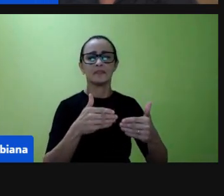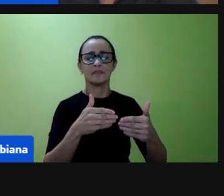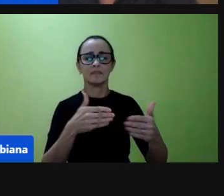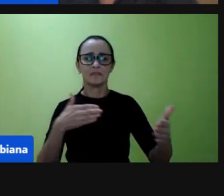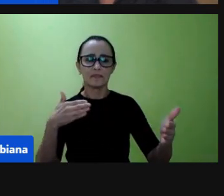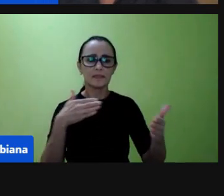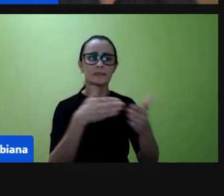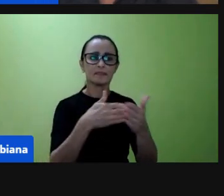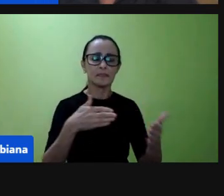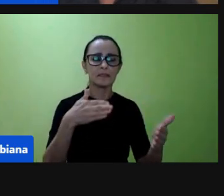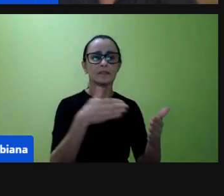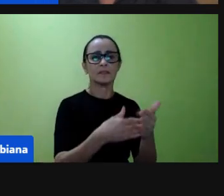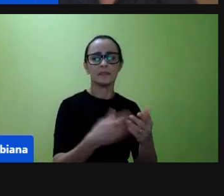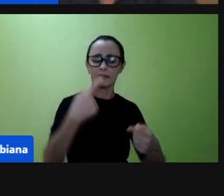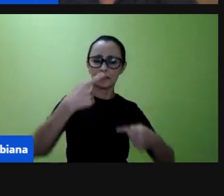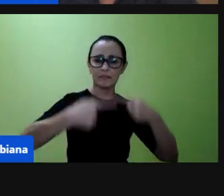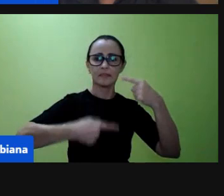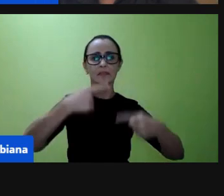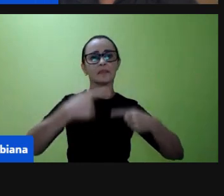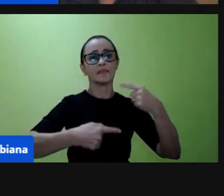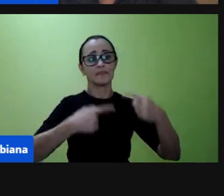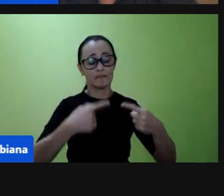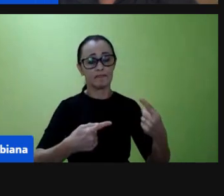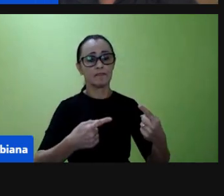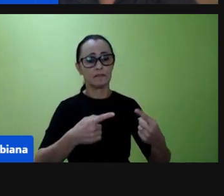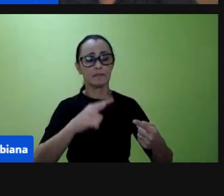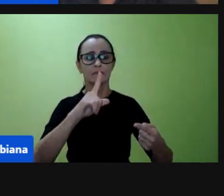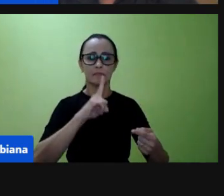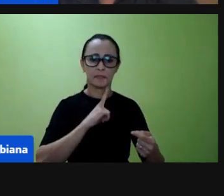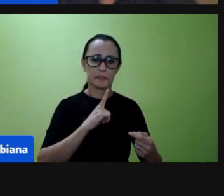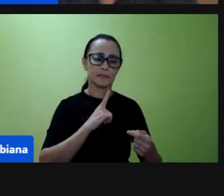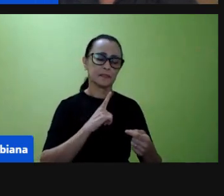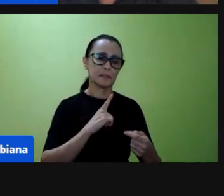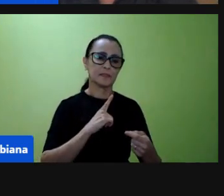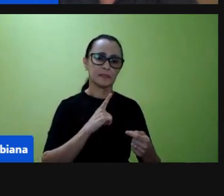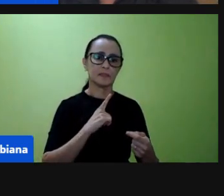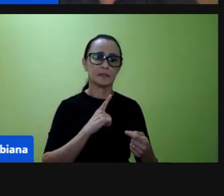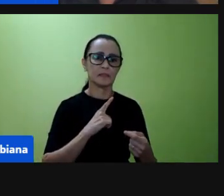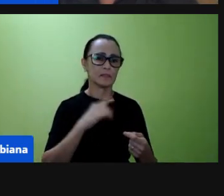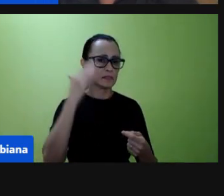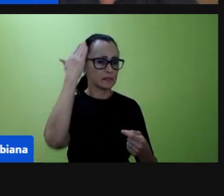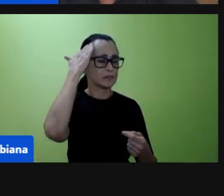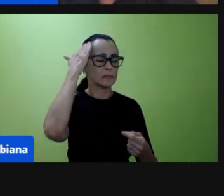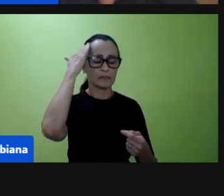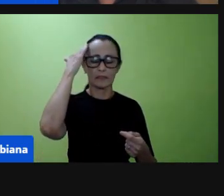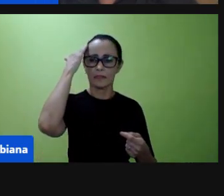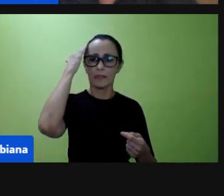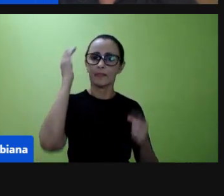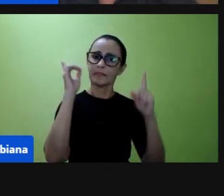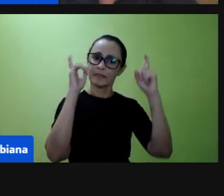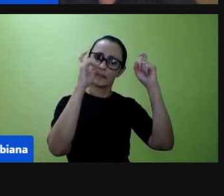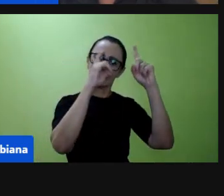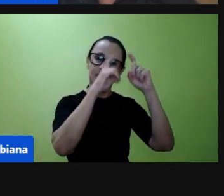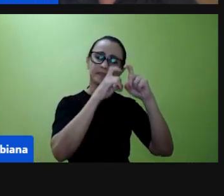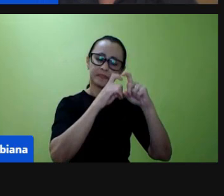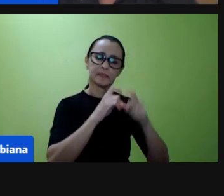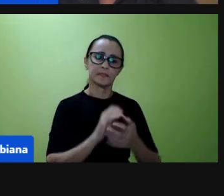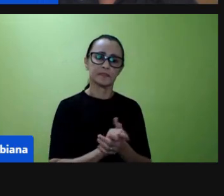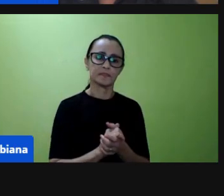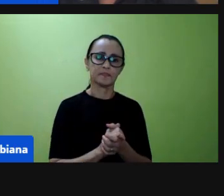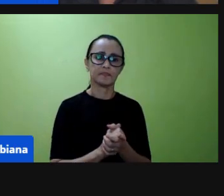dificuldades, desafios e desvantagens, né, que são encontradas ao longo desse